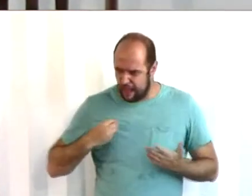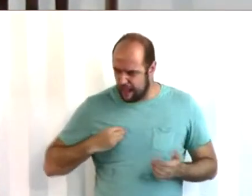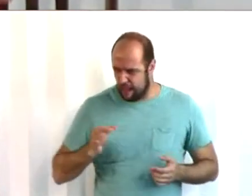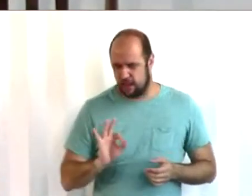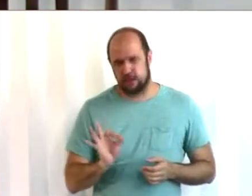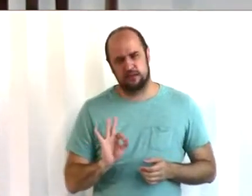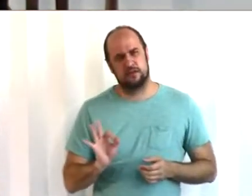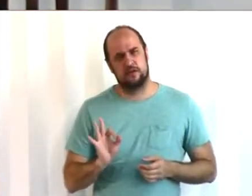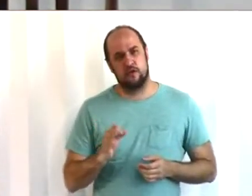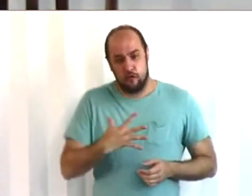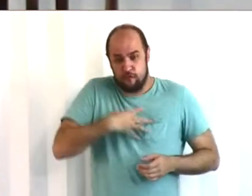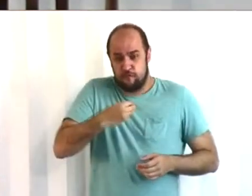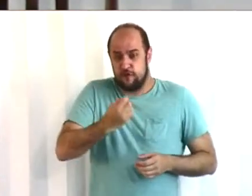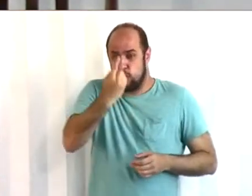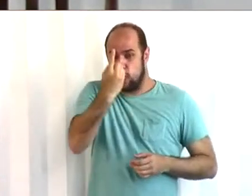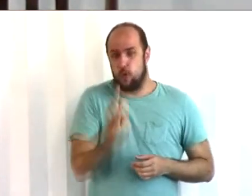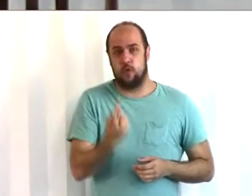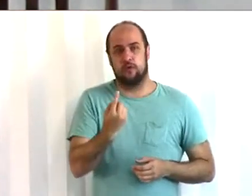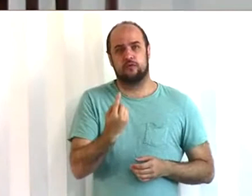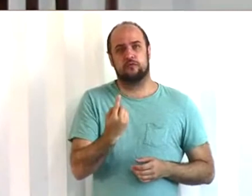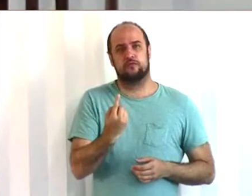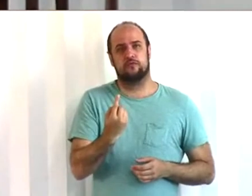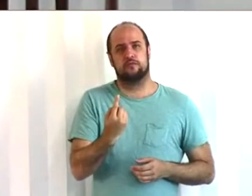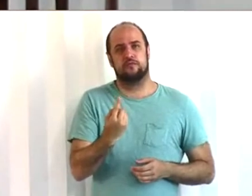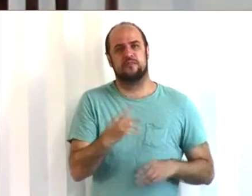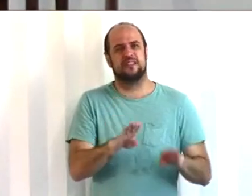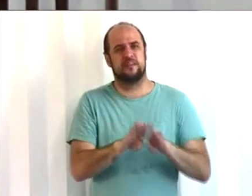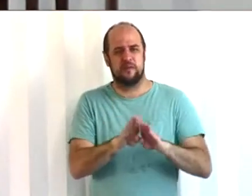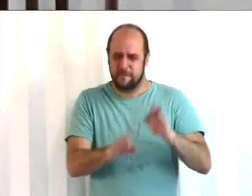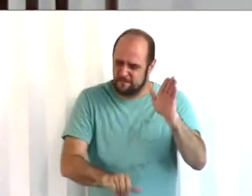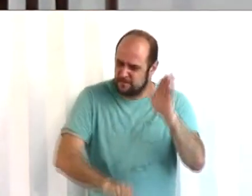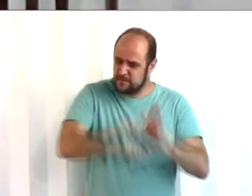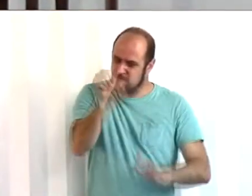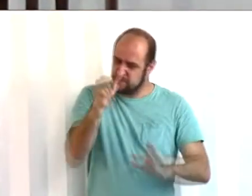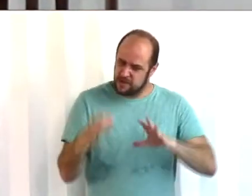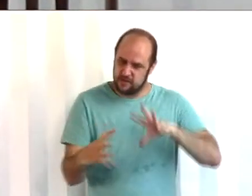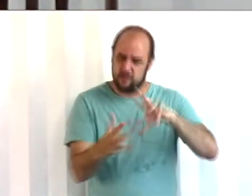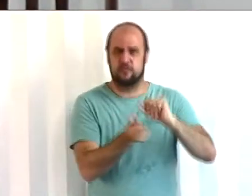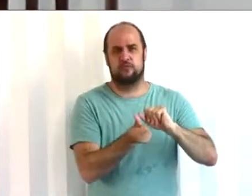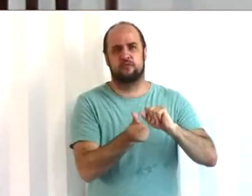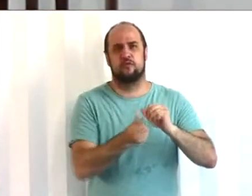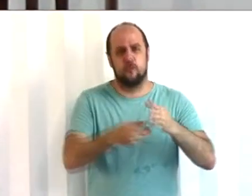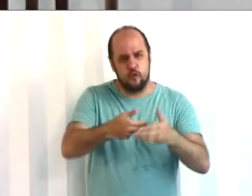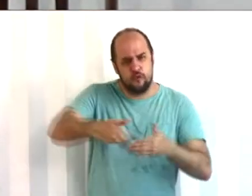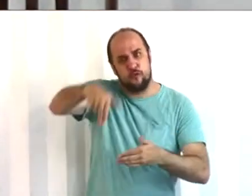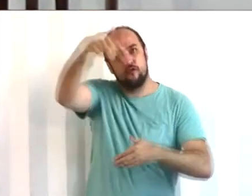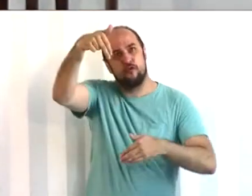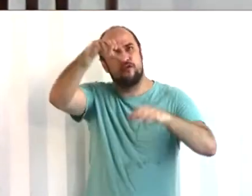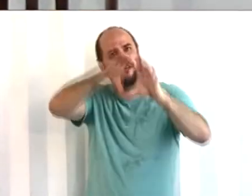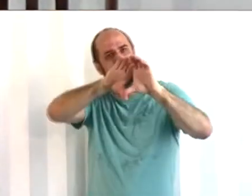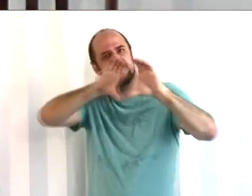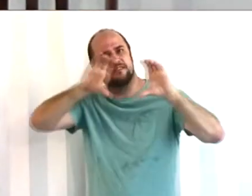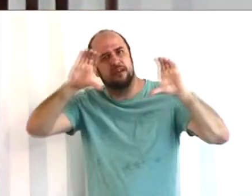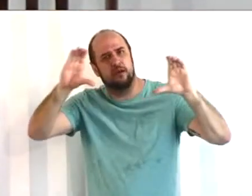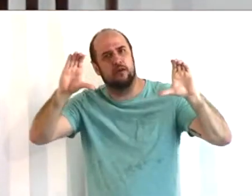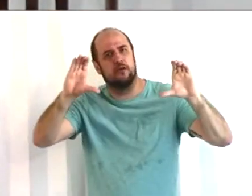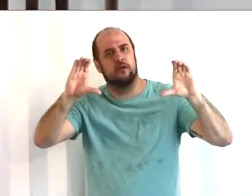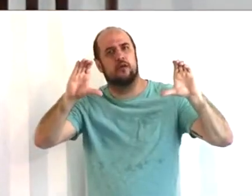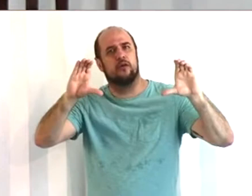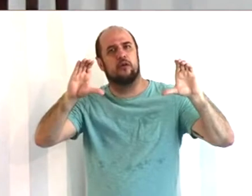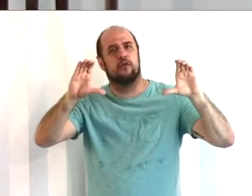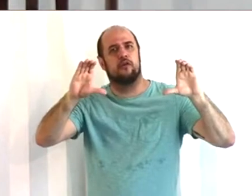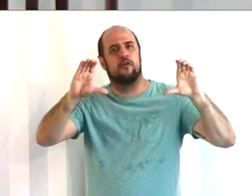pecado. O unigênito do Pai também se tornou o primogênito da humanidade, ascendeu aos céus. Lá em Filipenses, Paulo também